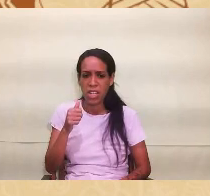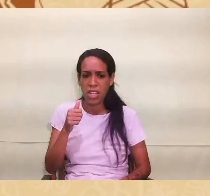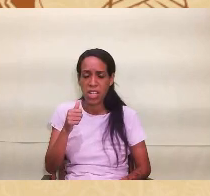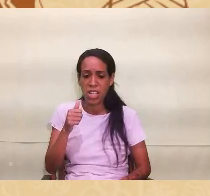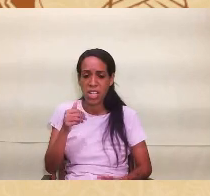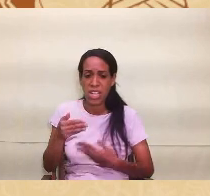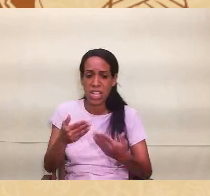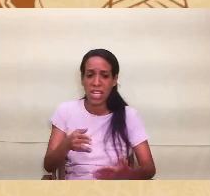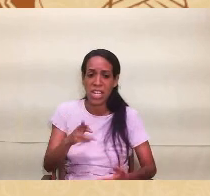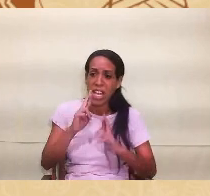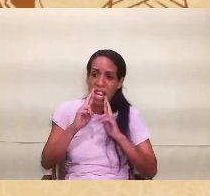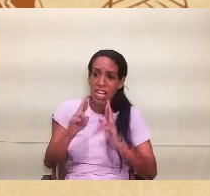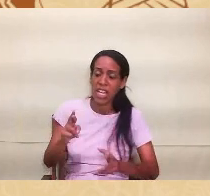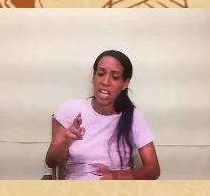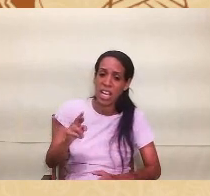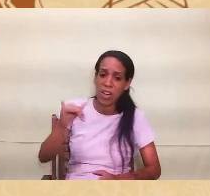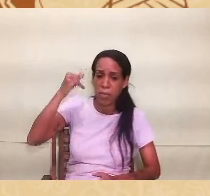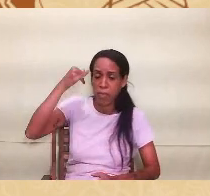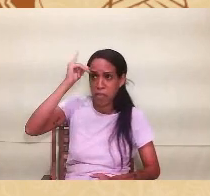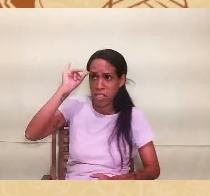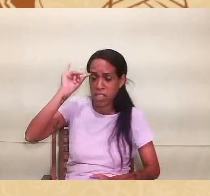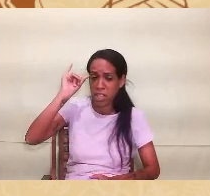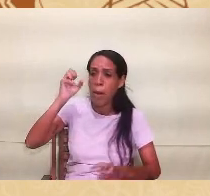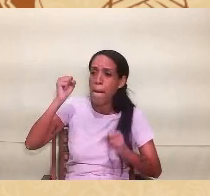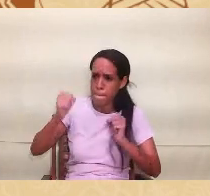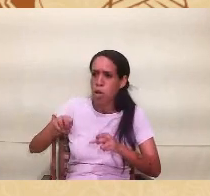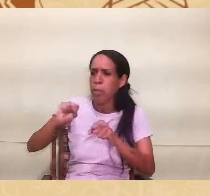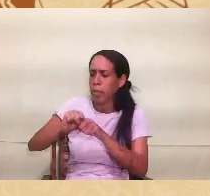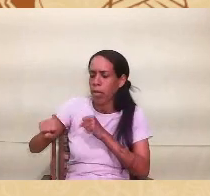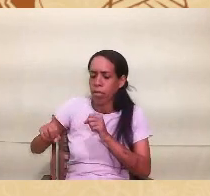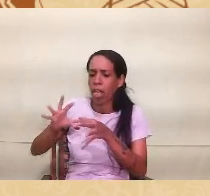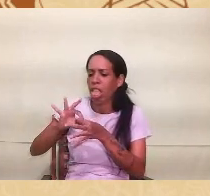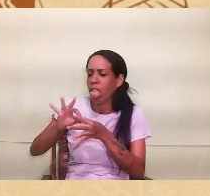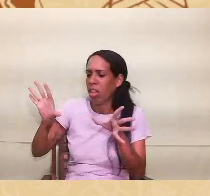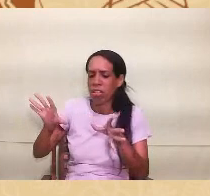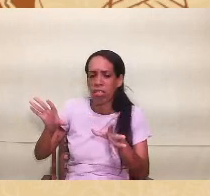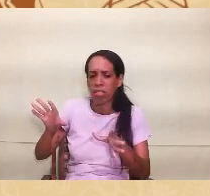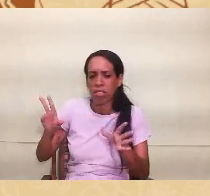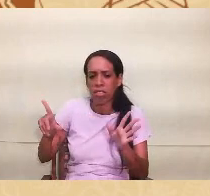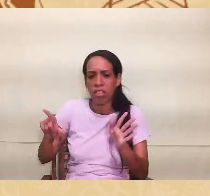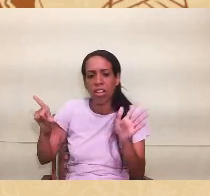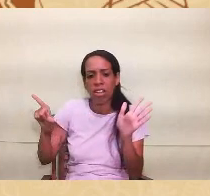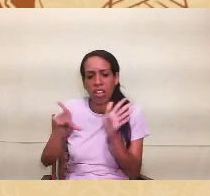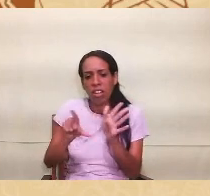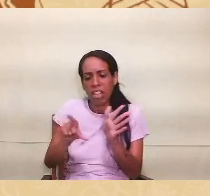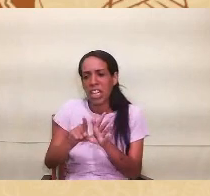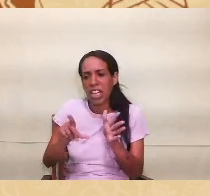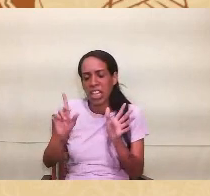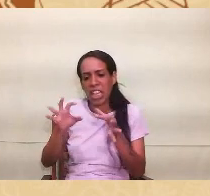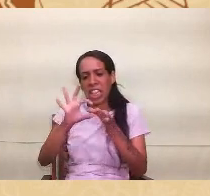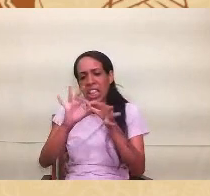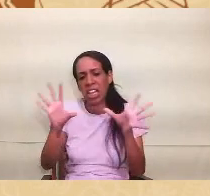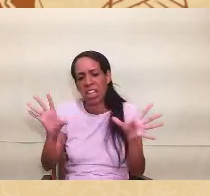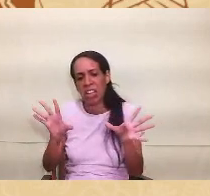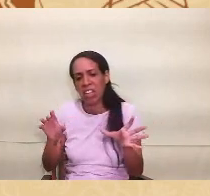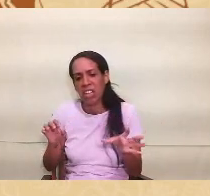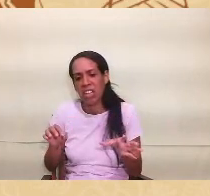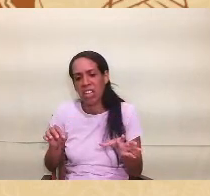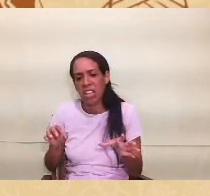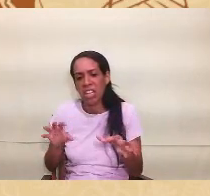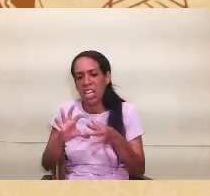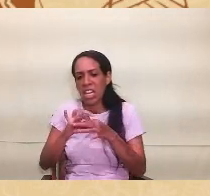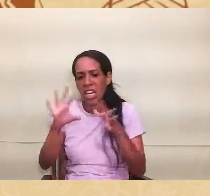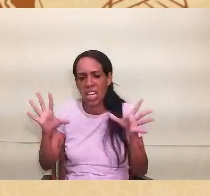recado para o fazendeiro aqui, ó. Ó, pode matar. Tá legalizado. Você colocou Cátia Abreu, você está livre lá